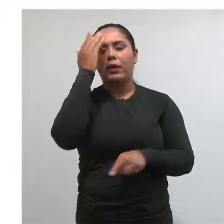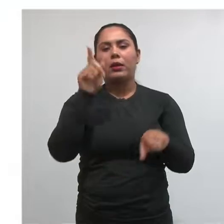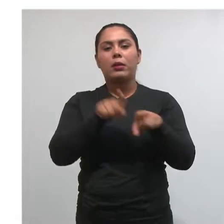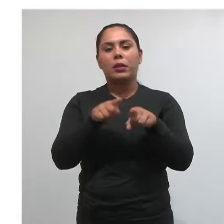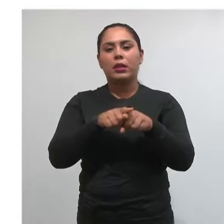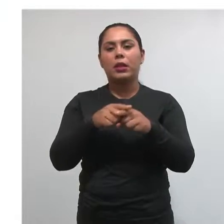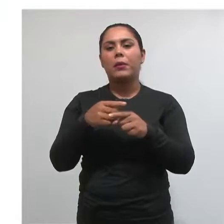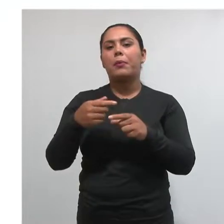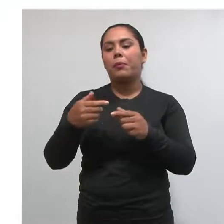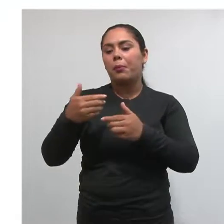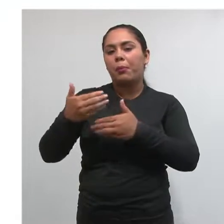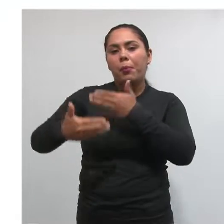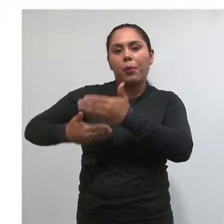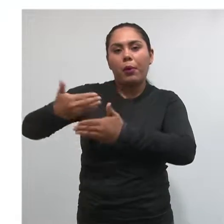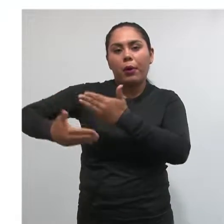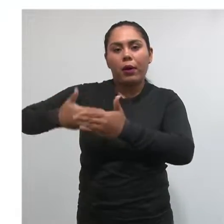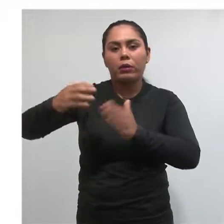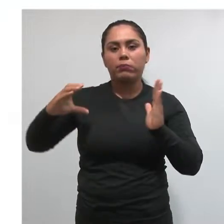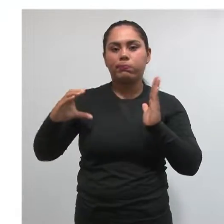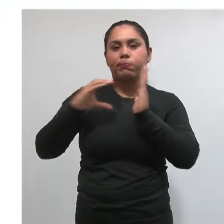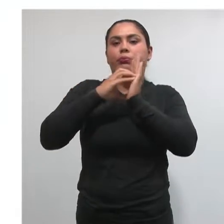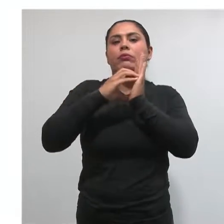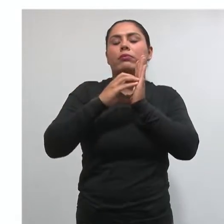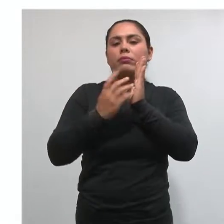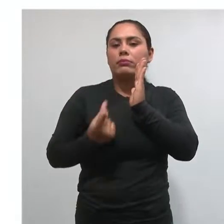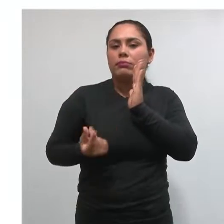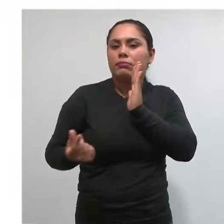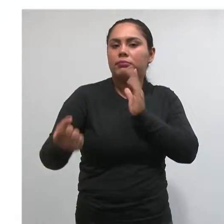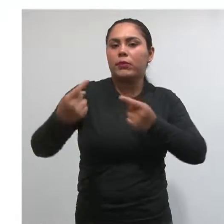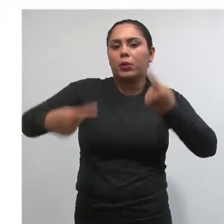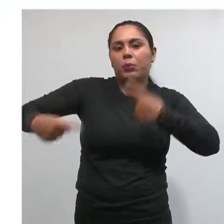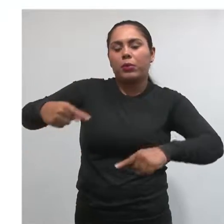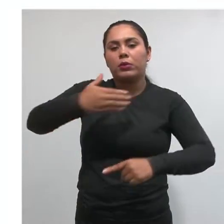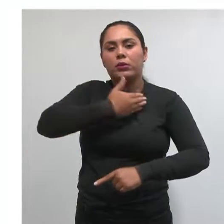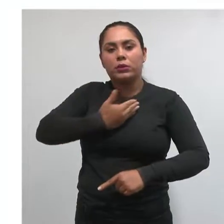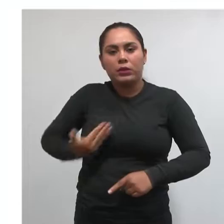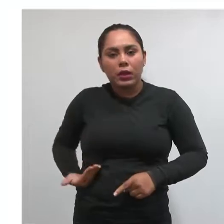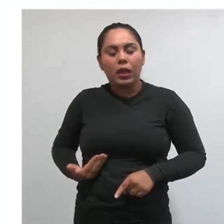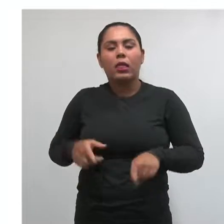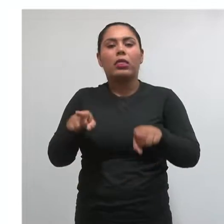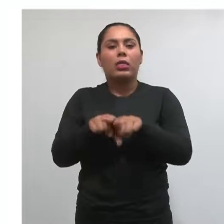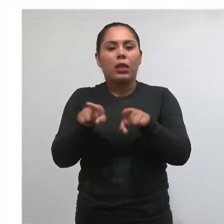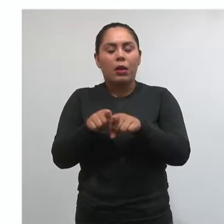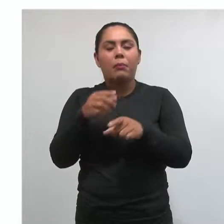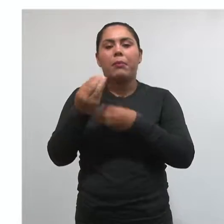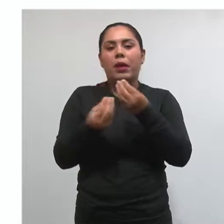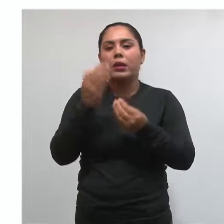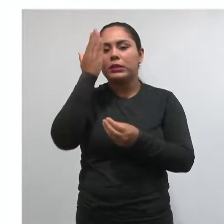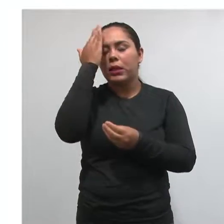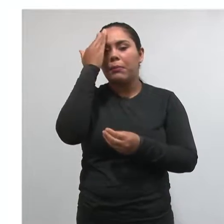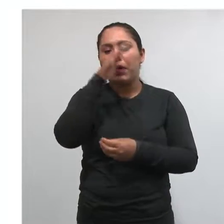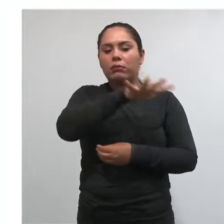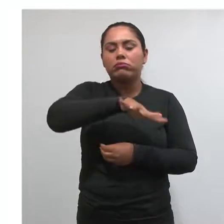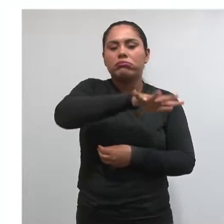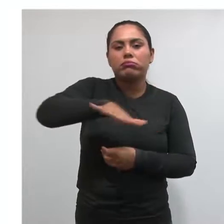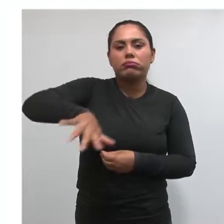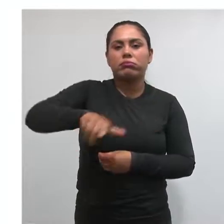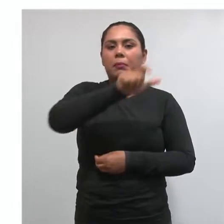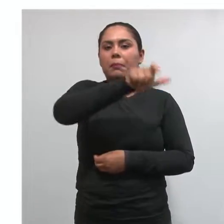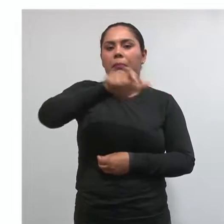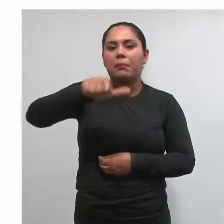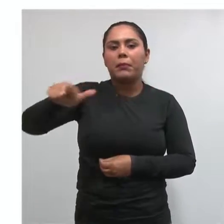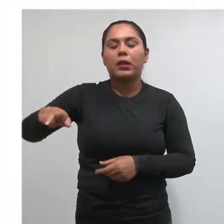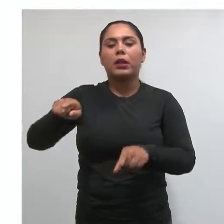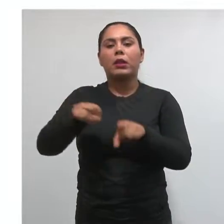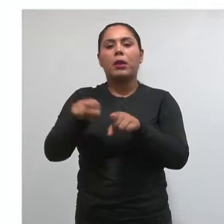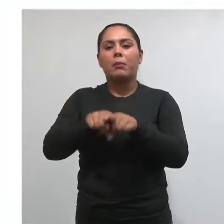de implementação das políticas públicas, né, e uma redefinição de público para além do Estado,